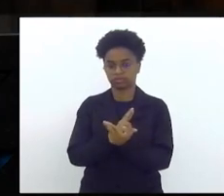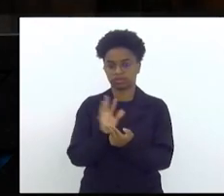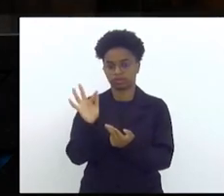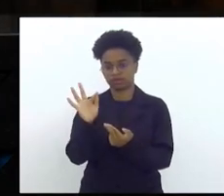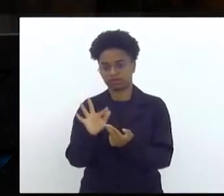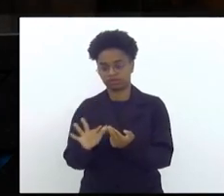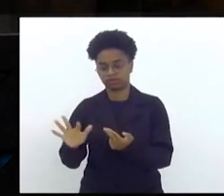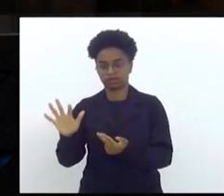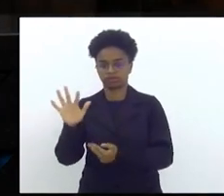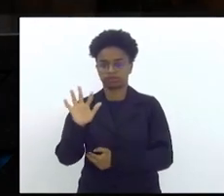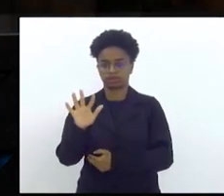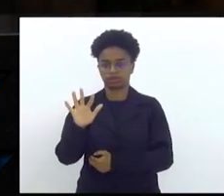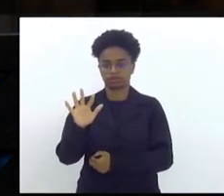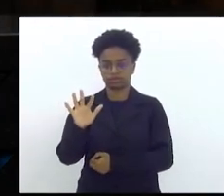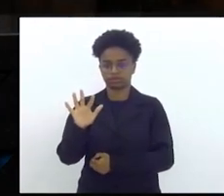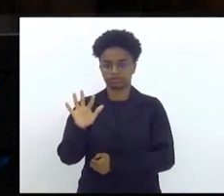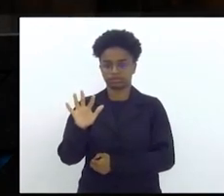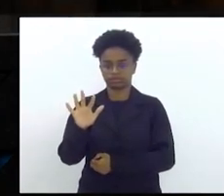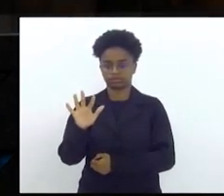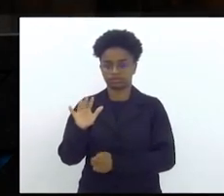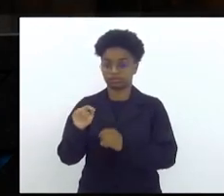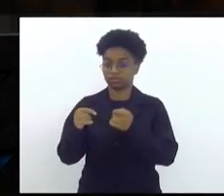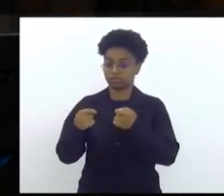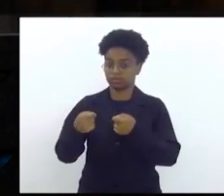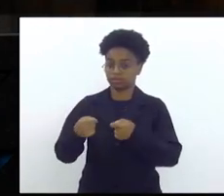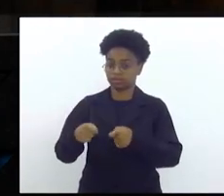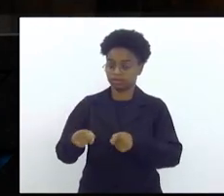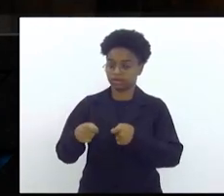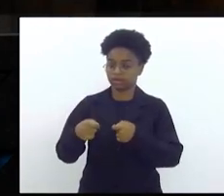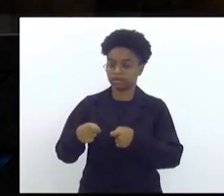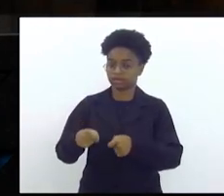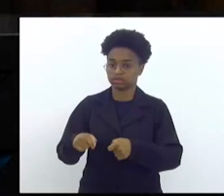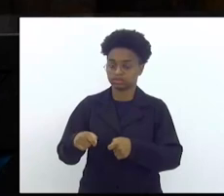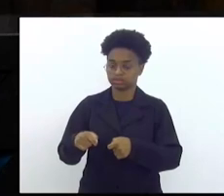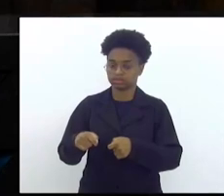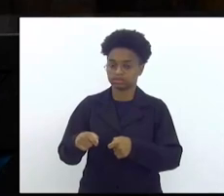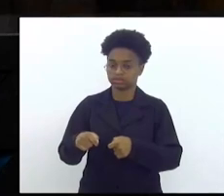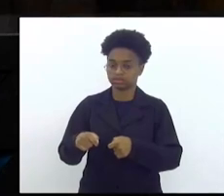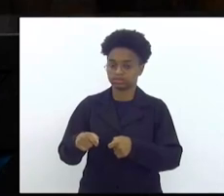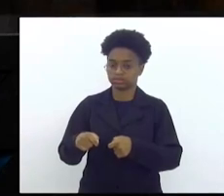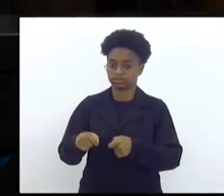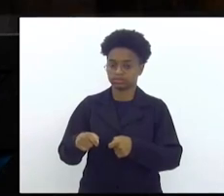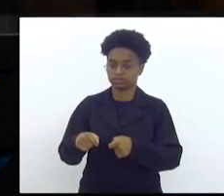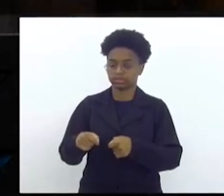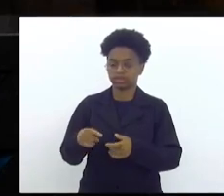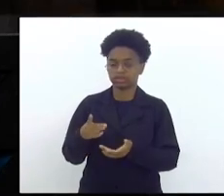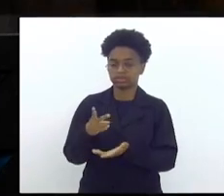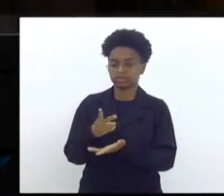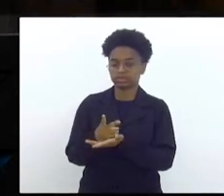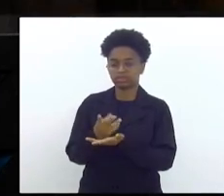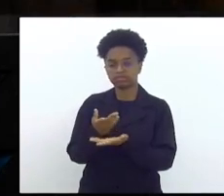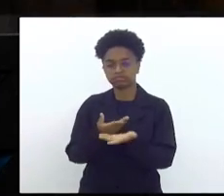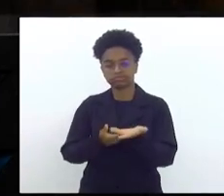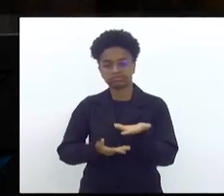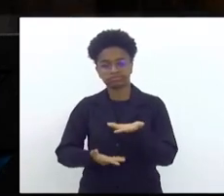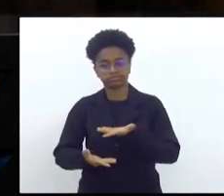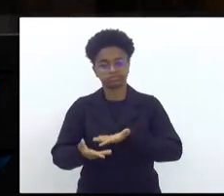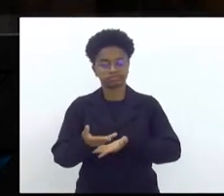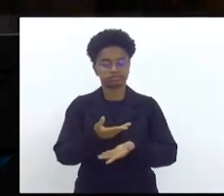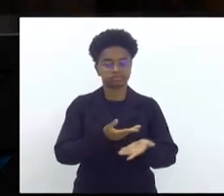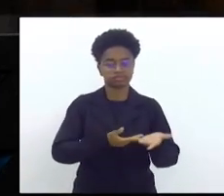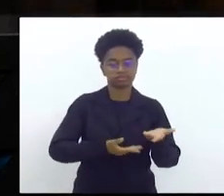federativas devem ser o máximo possível harmônicas entre si